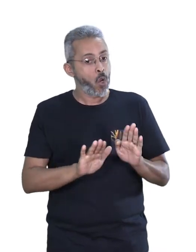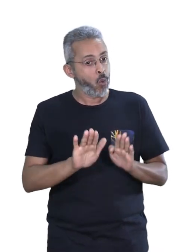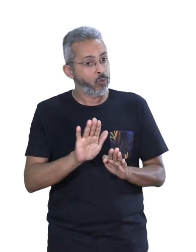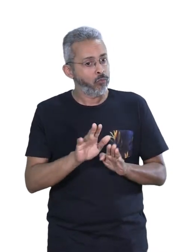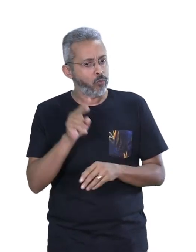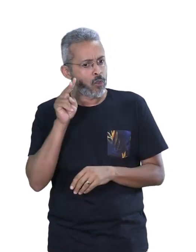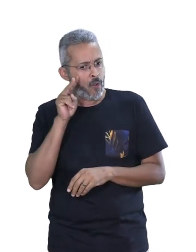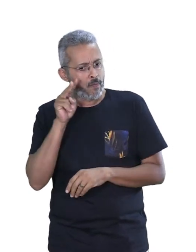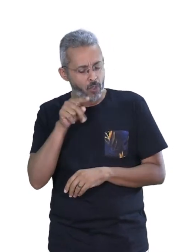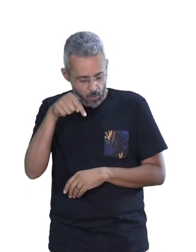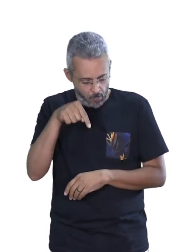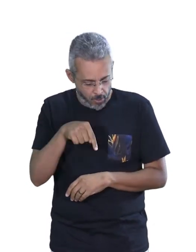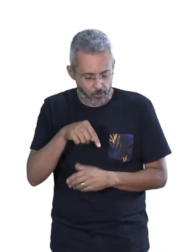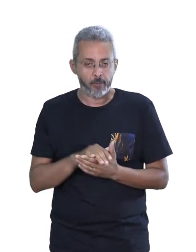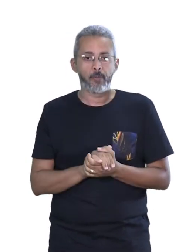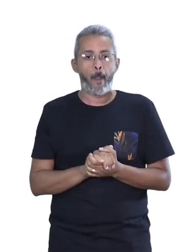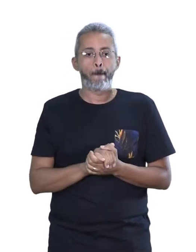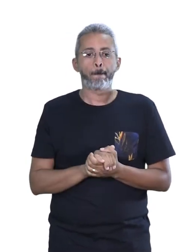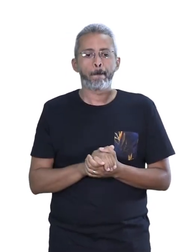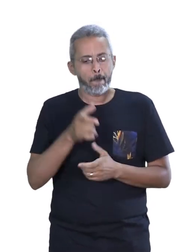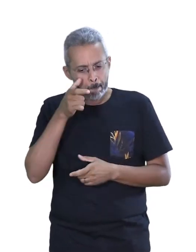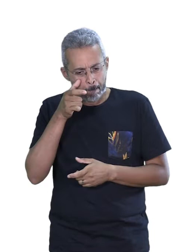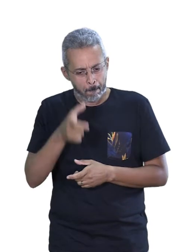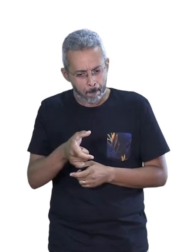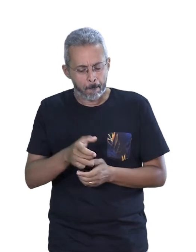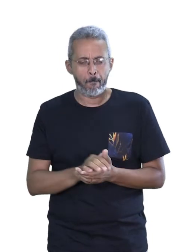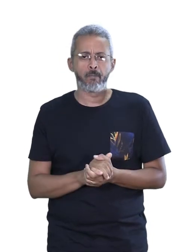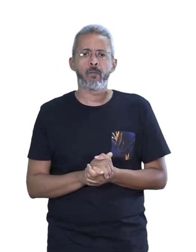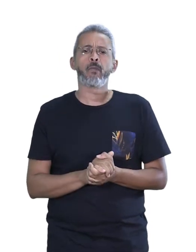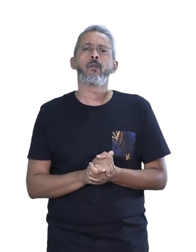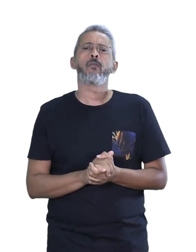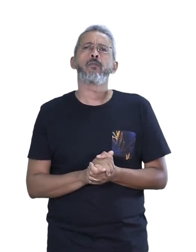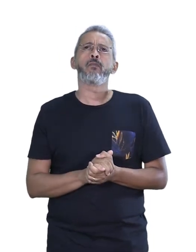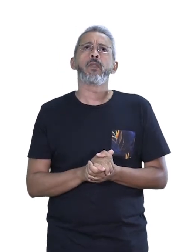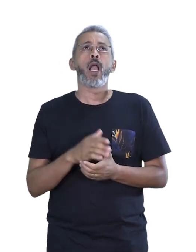tenham cuidado. Vejamos o exemplo abaixo de atenção.